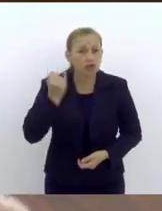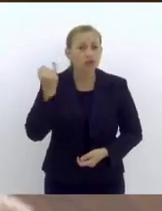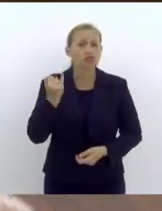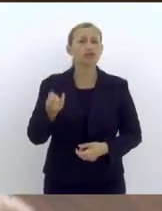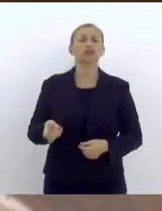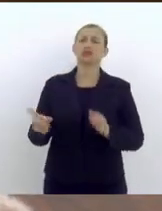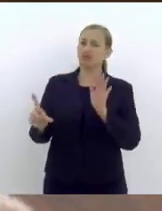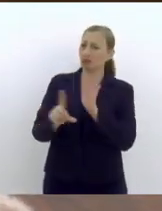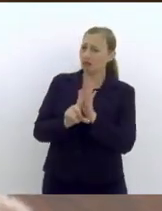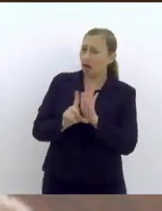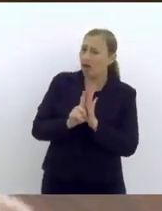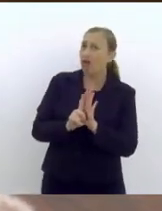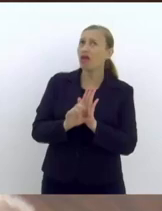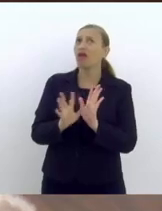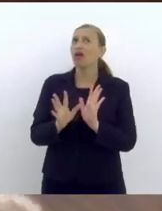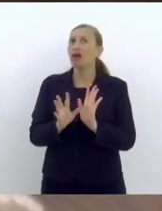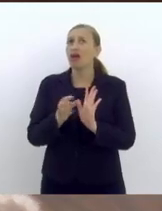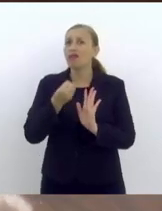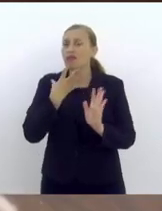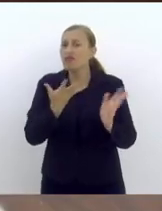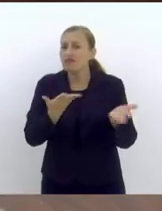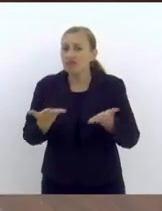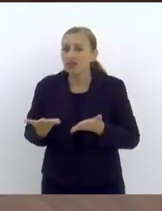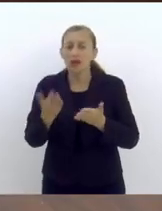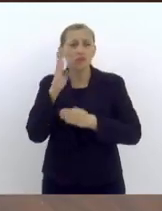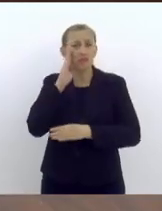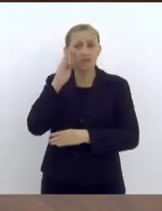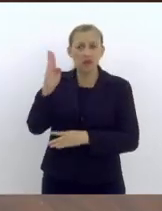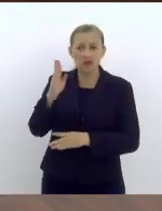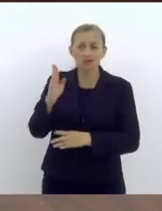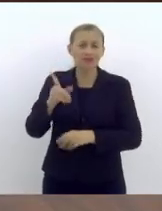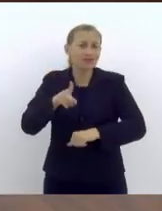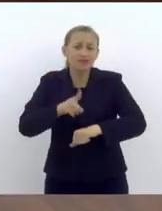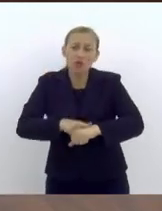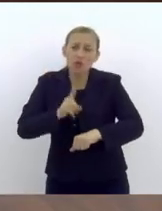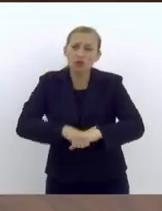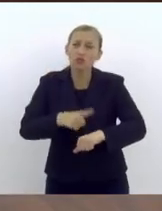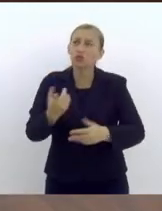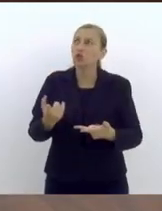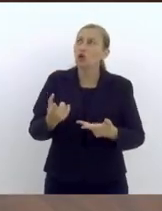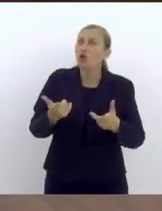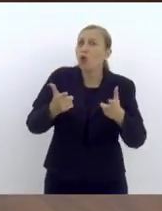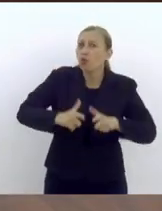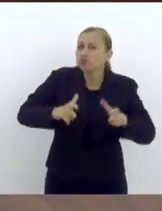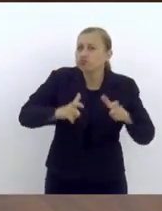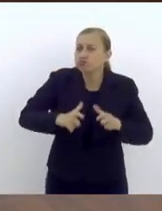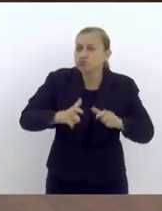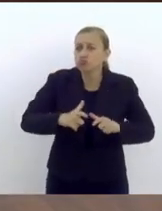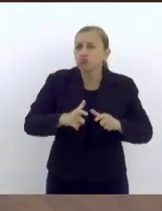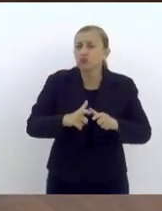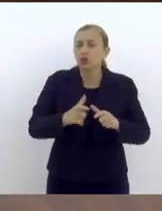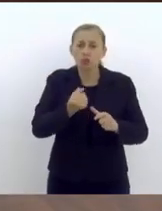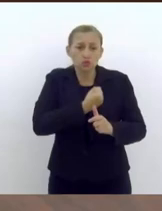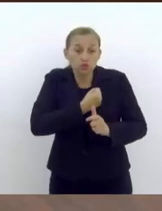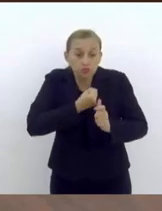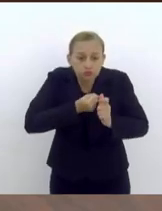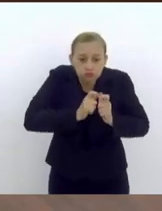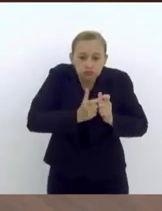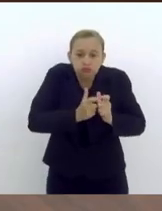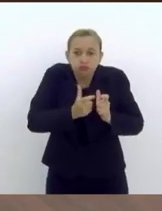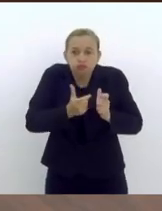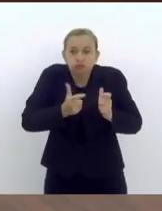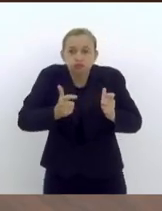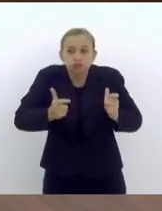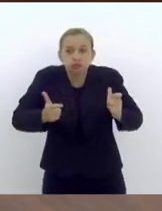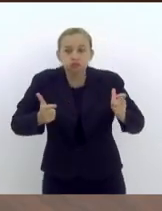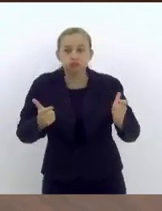essa lei é bem-vinda Principalmente nesse momento onde o índice de violência contra mulher